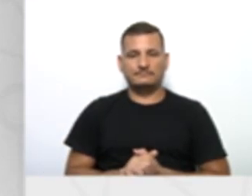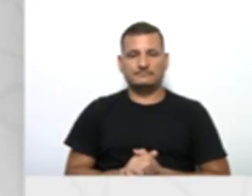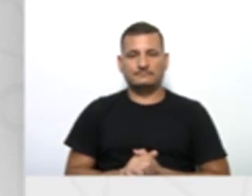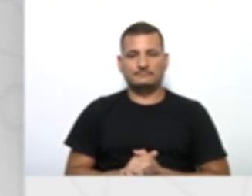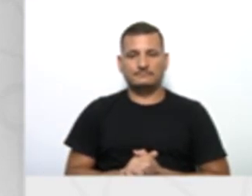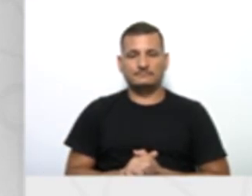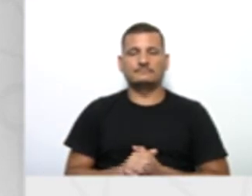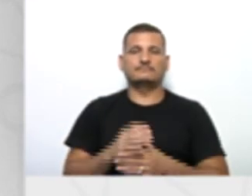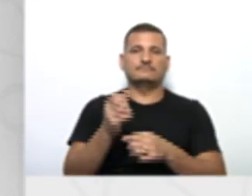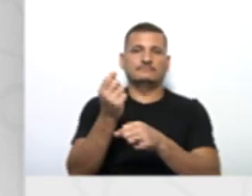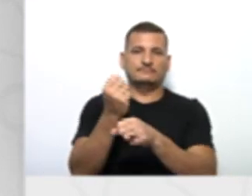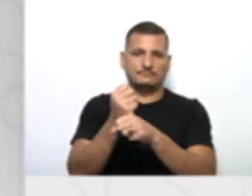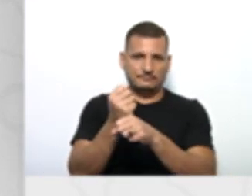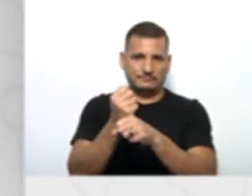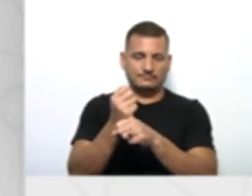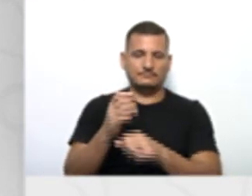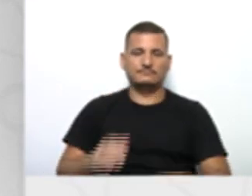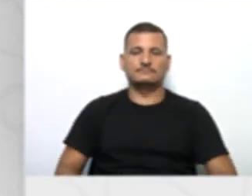E o ano.